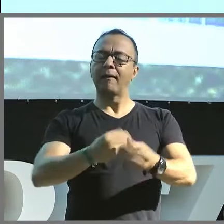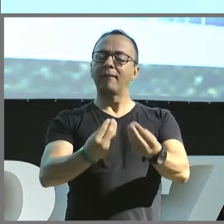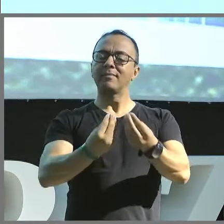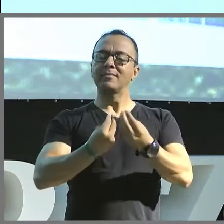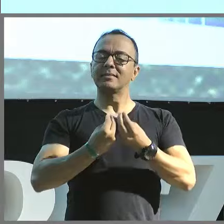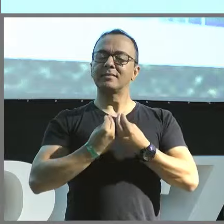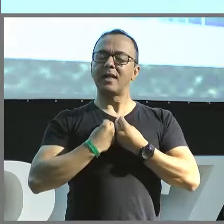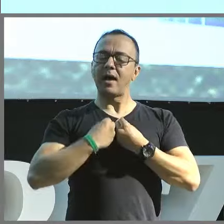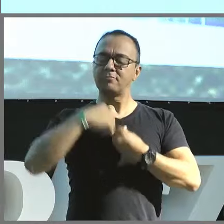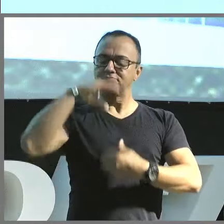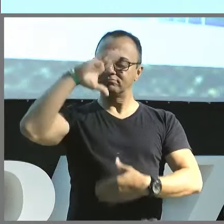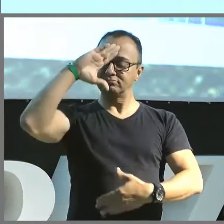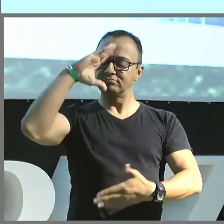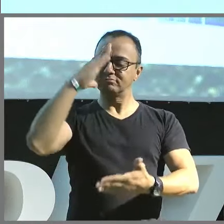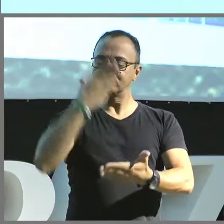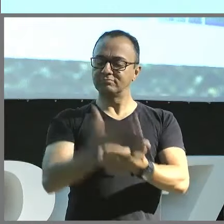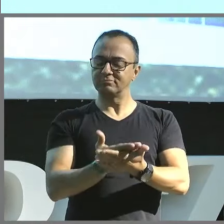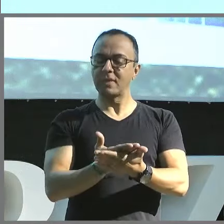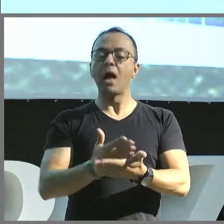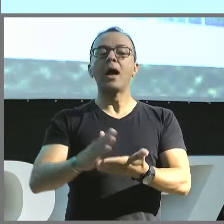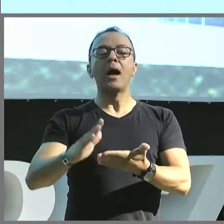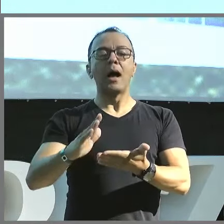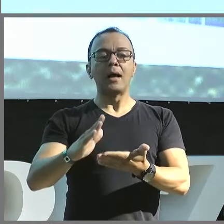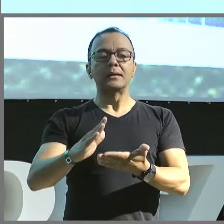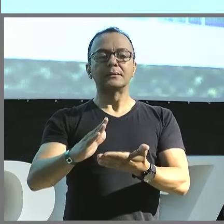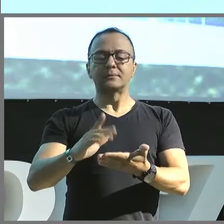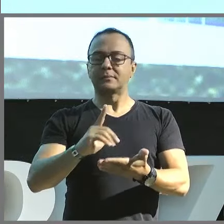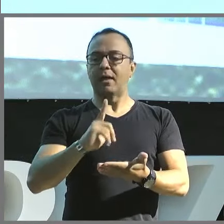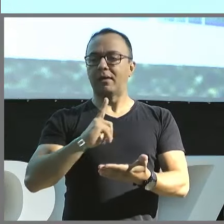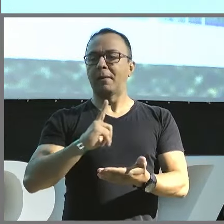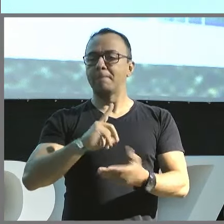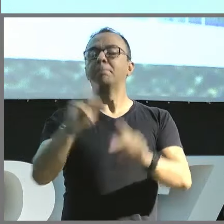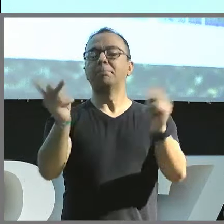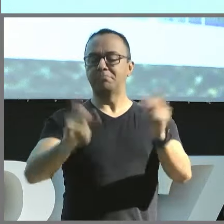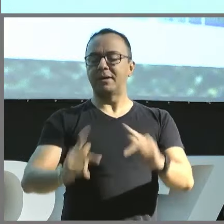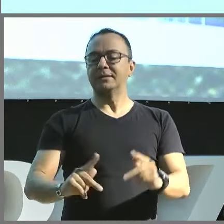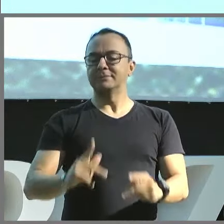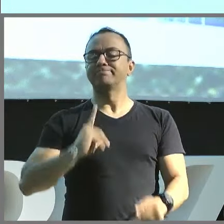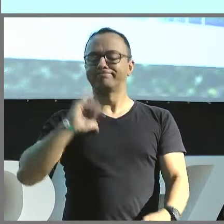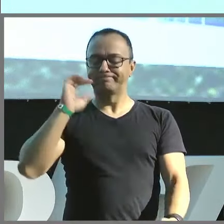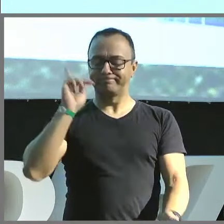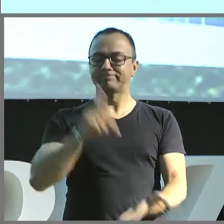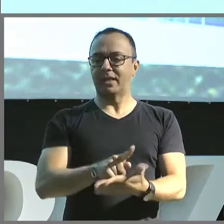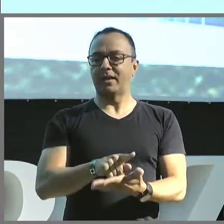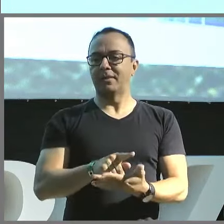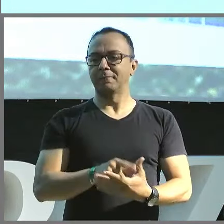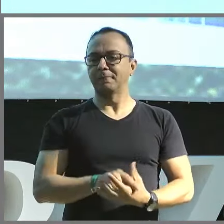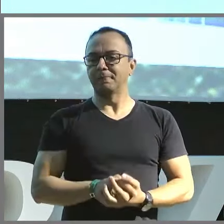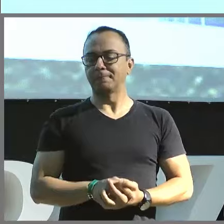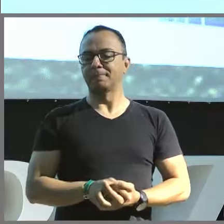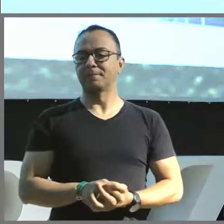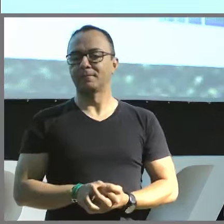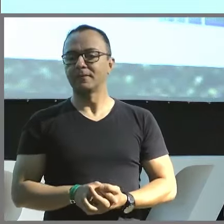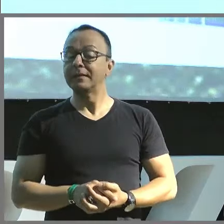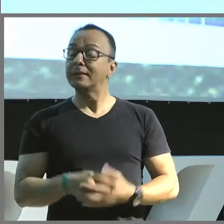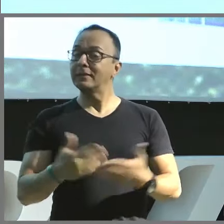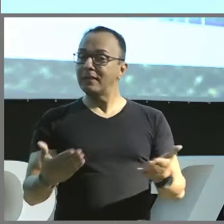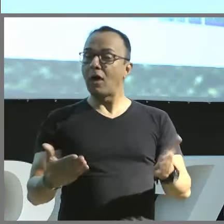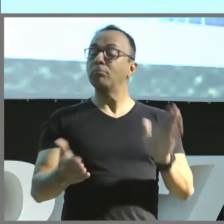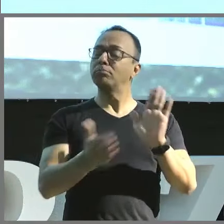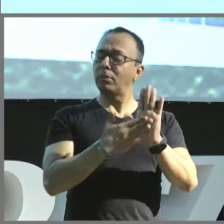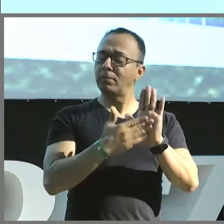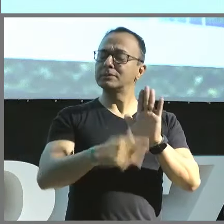em um lugar, há paz. Foi essa a proposição que ele nos trouxe àquele